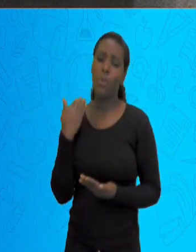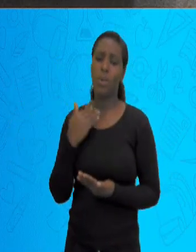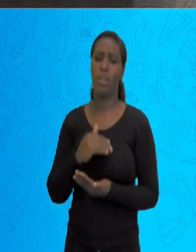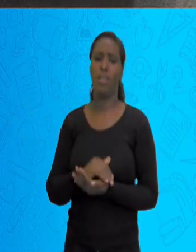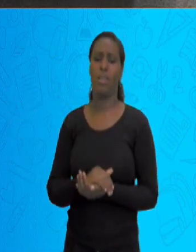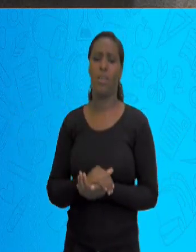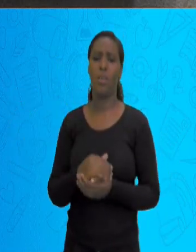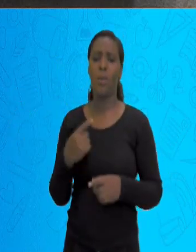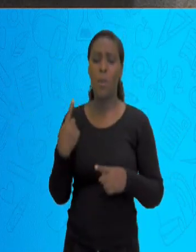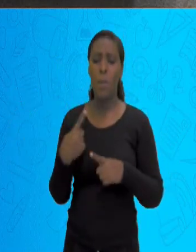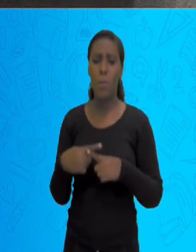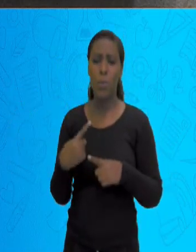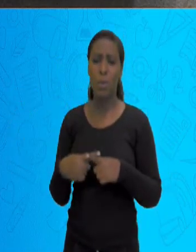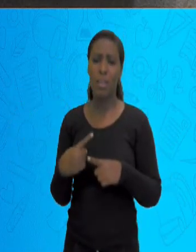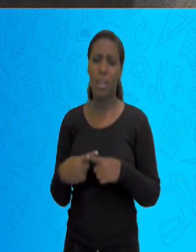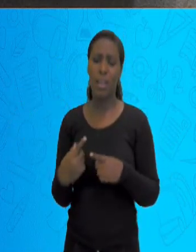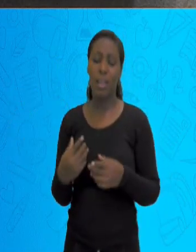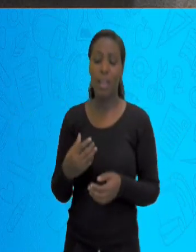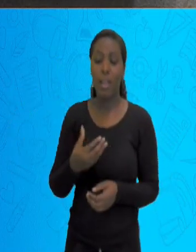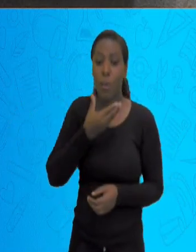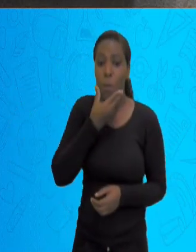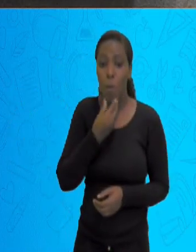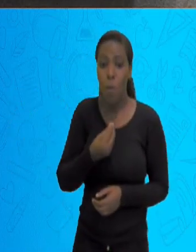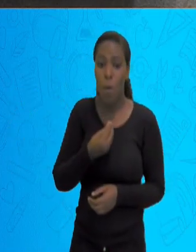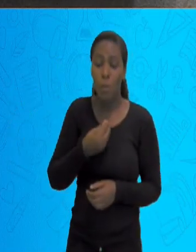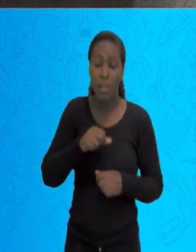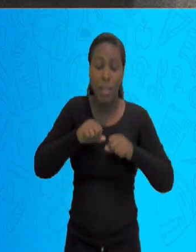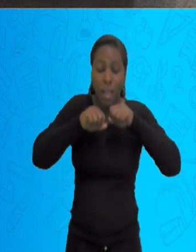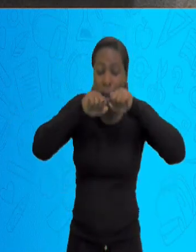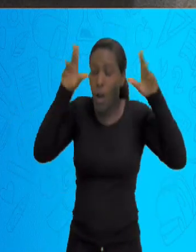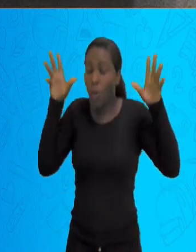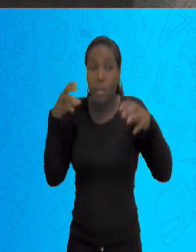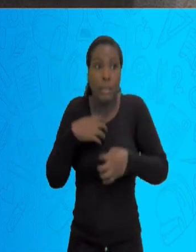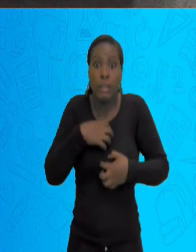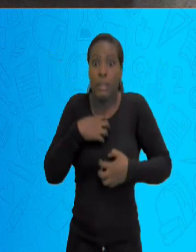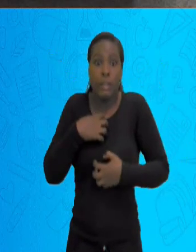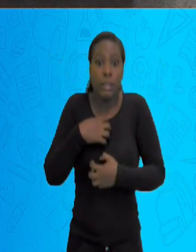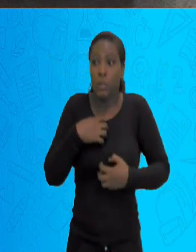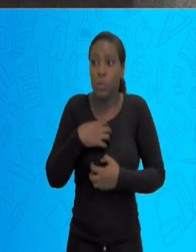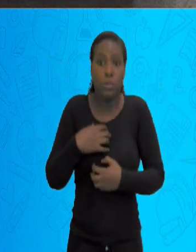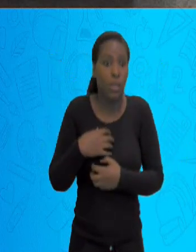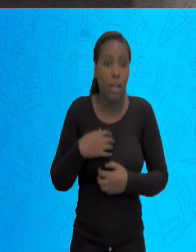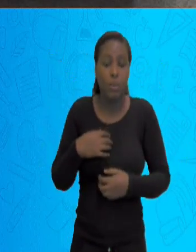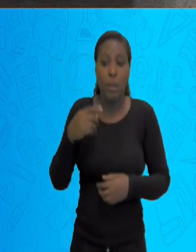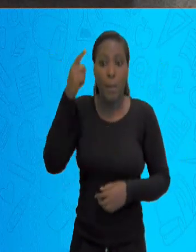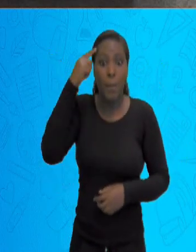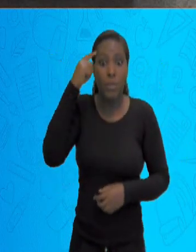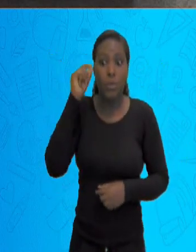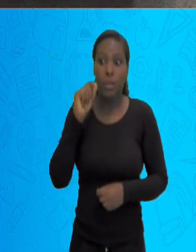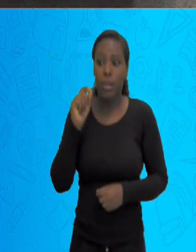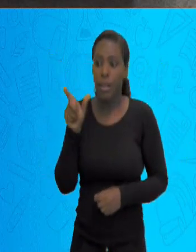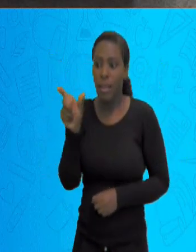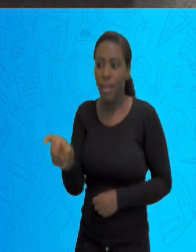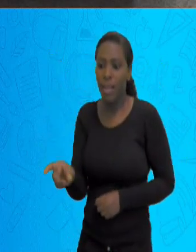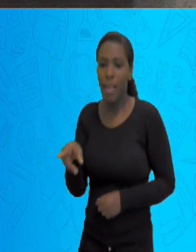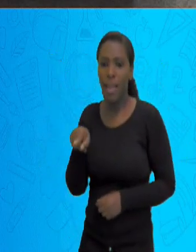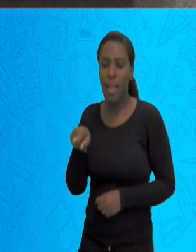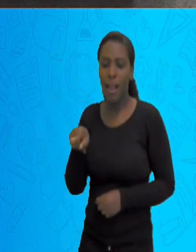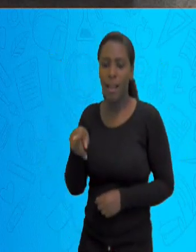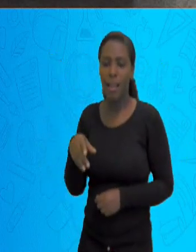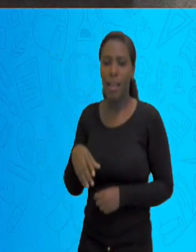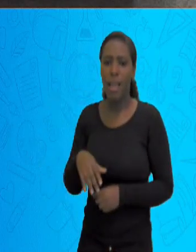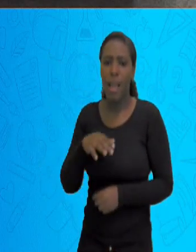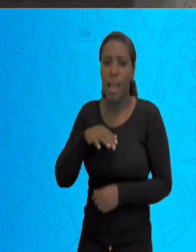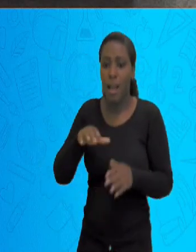se enganou, achou que o pobre coitado leiteiro era um ladrão e, de